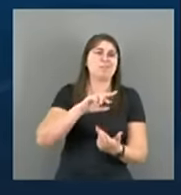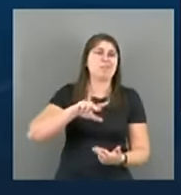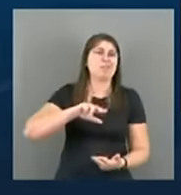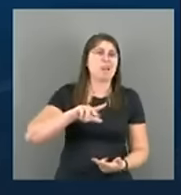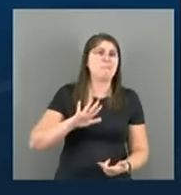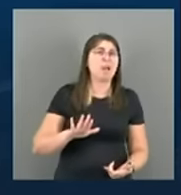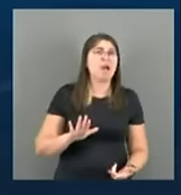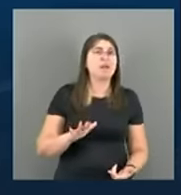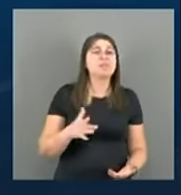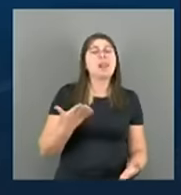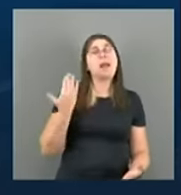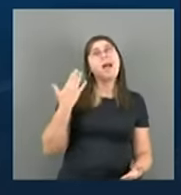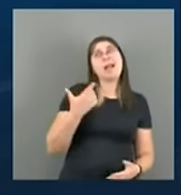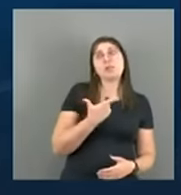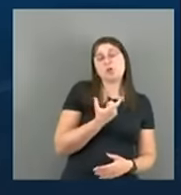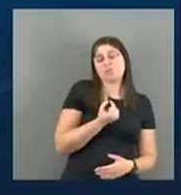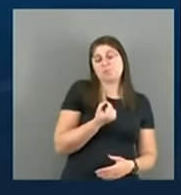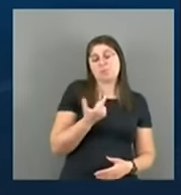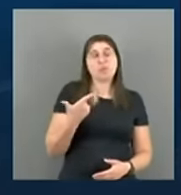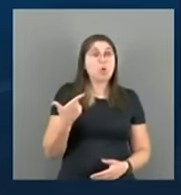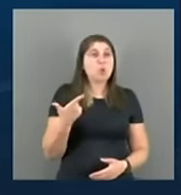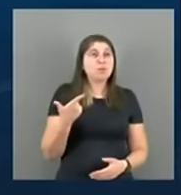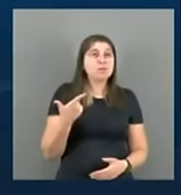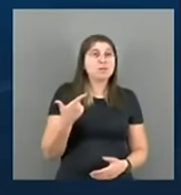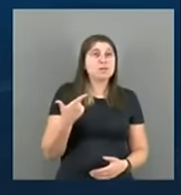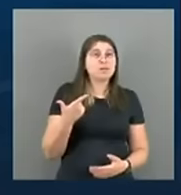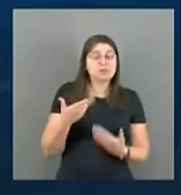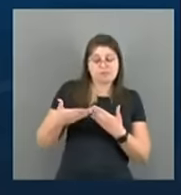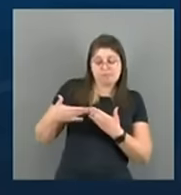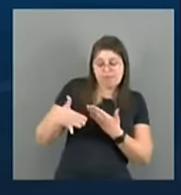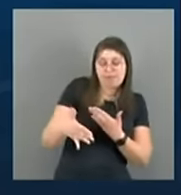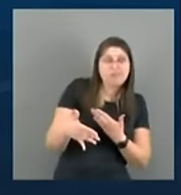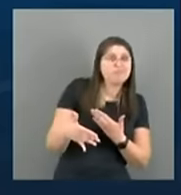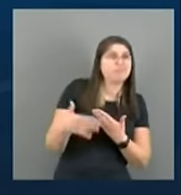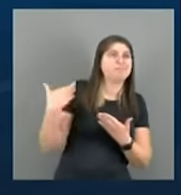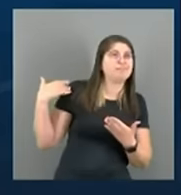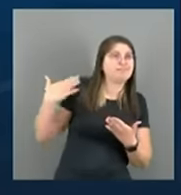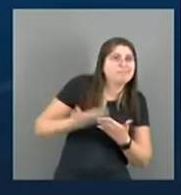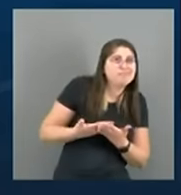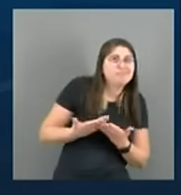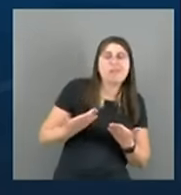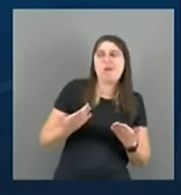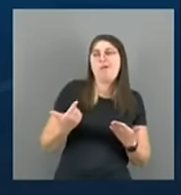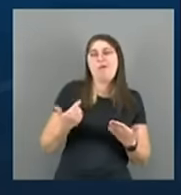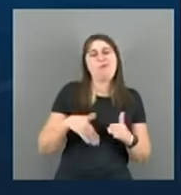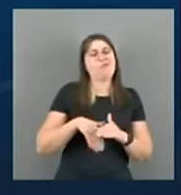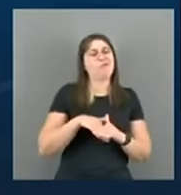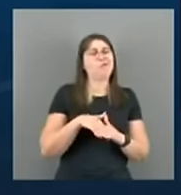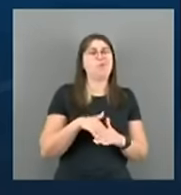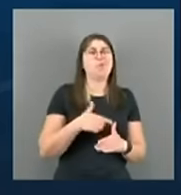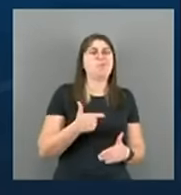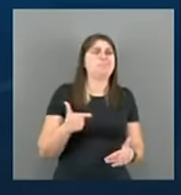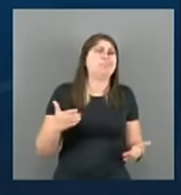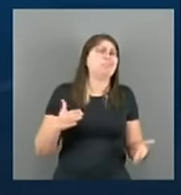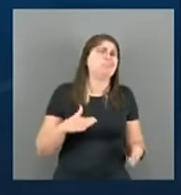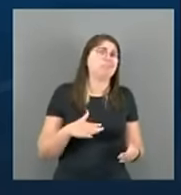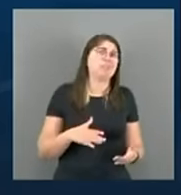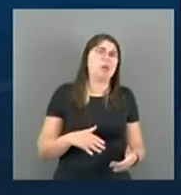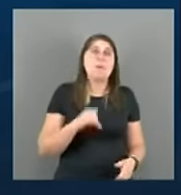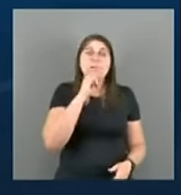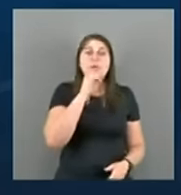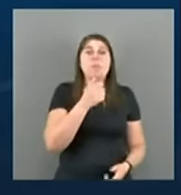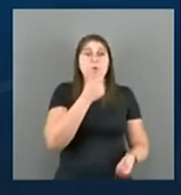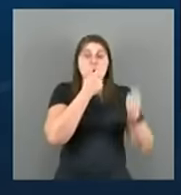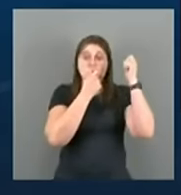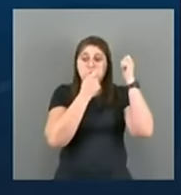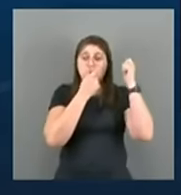seleção perfeita que a gente teve. Após aquilo, a gente não teve mais futebol. Você não acha muito estranho o árbitro? Você não acha hoje um árbitro que vai para o VAR